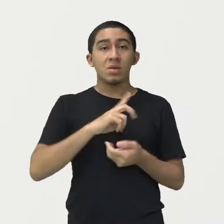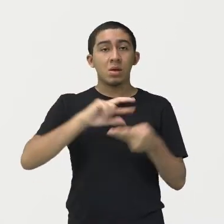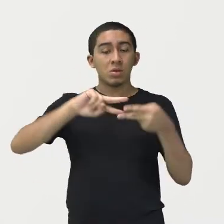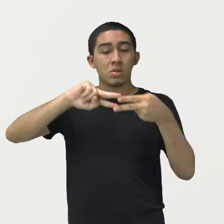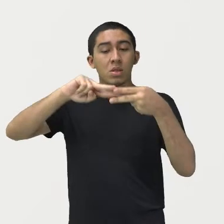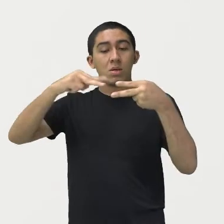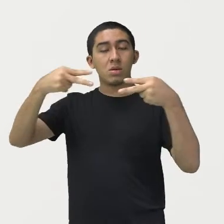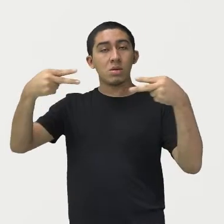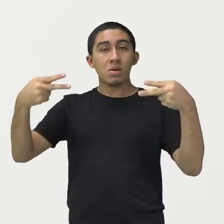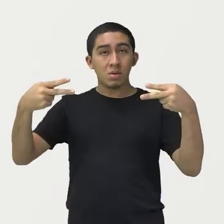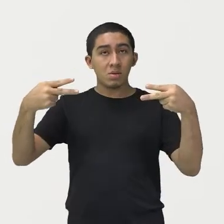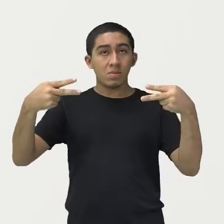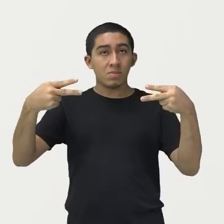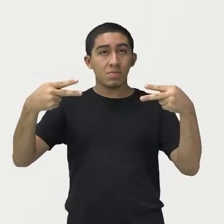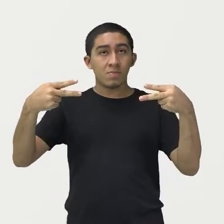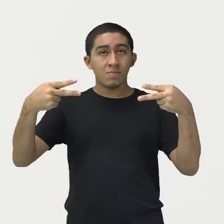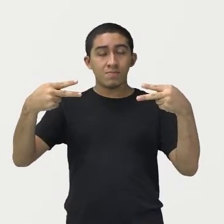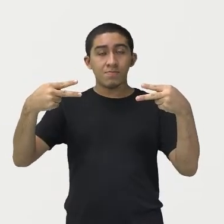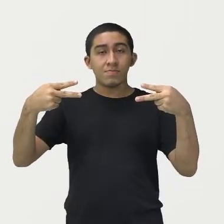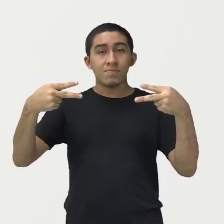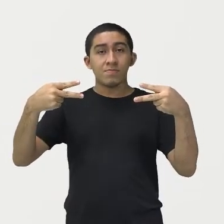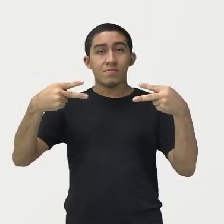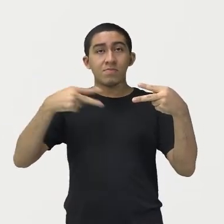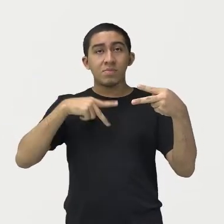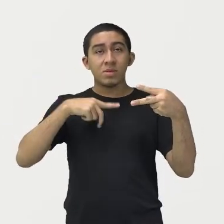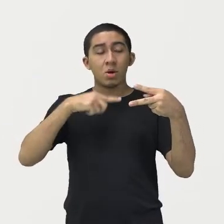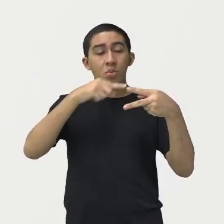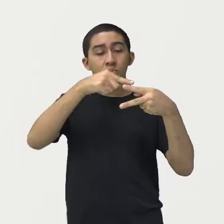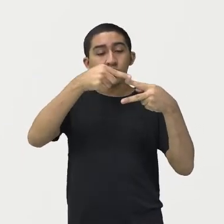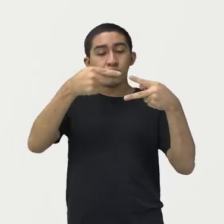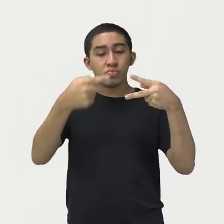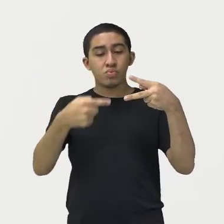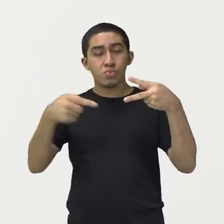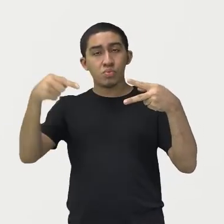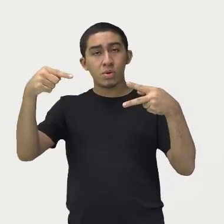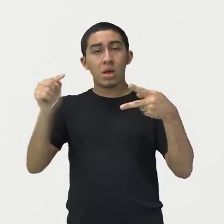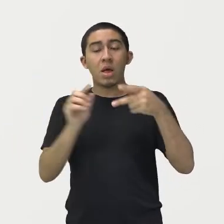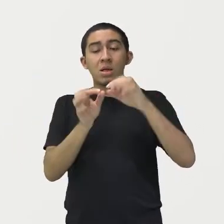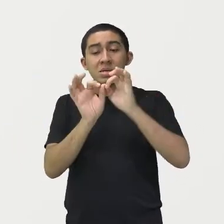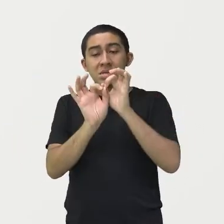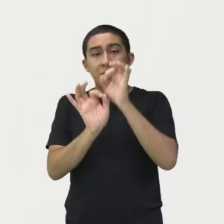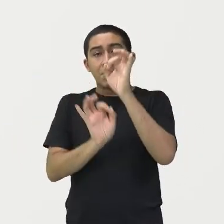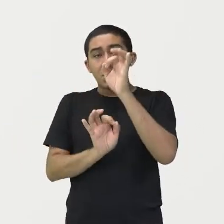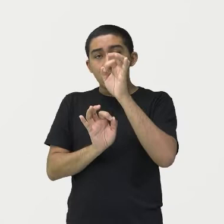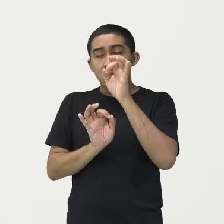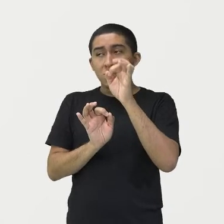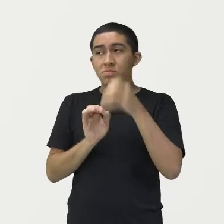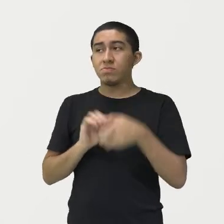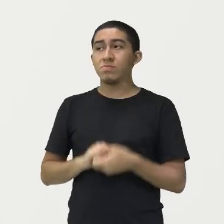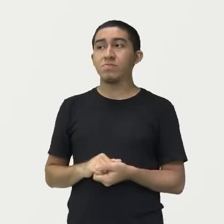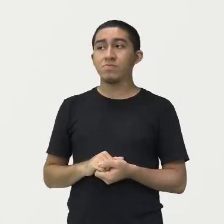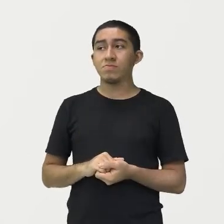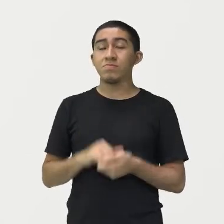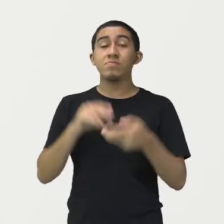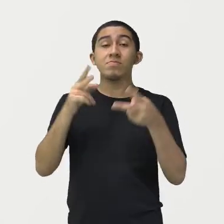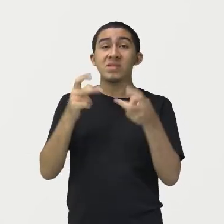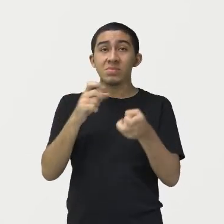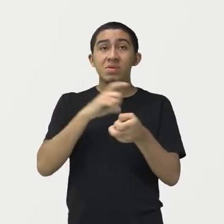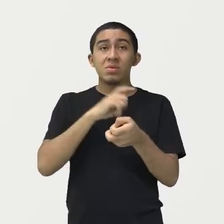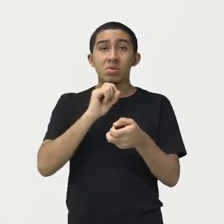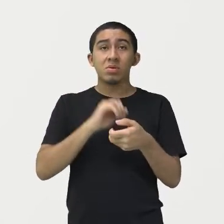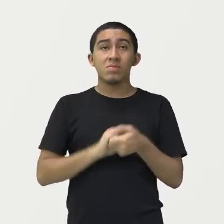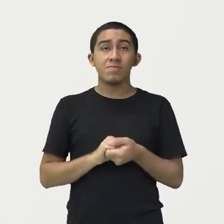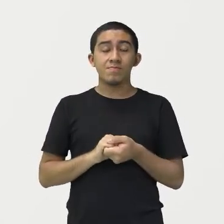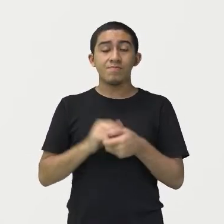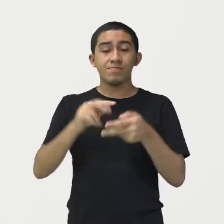de DNA, aqui a fita está separada. Reparem que aqui a gente tem